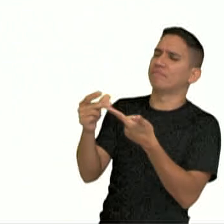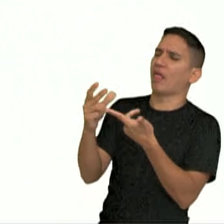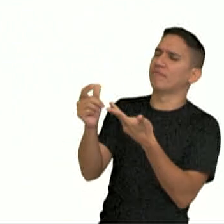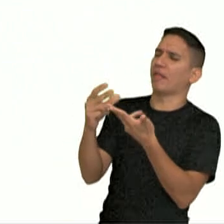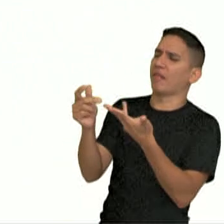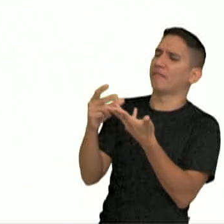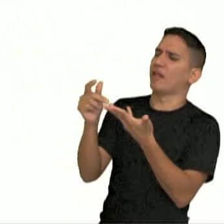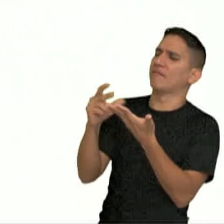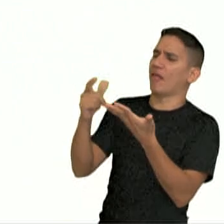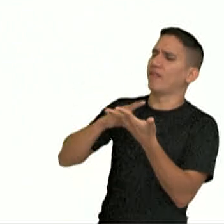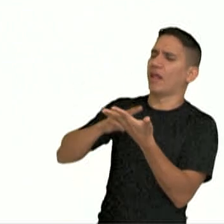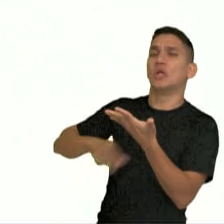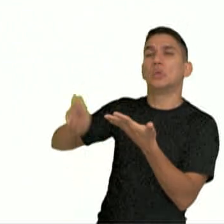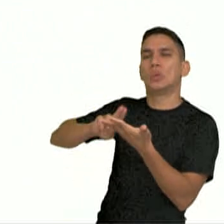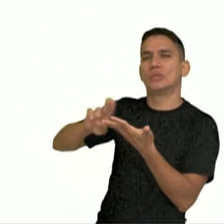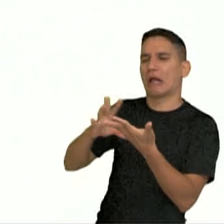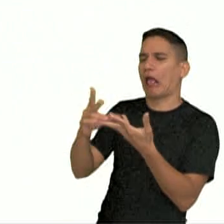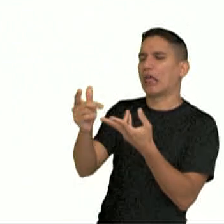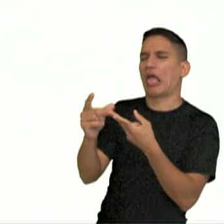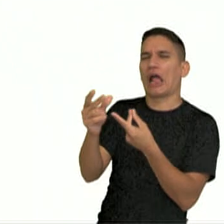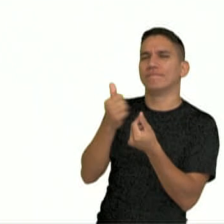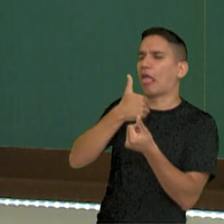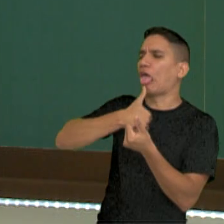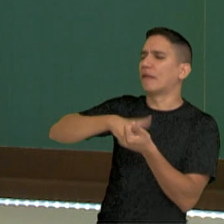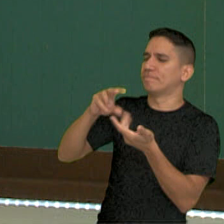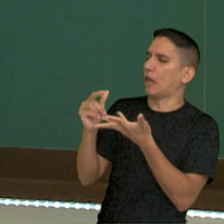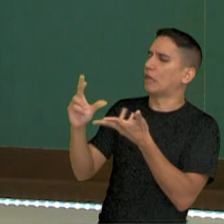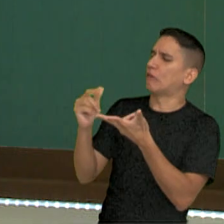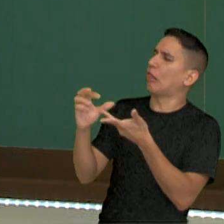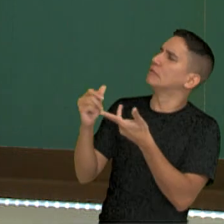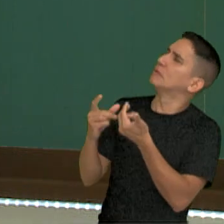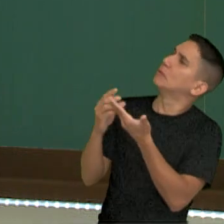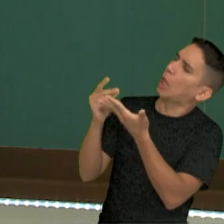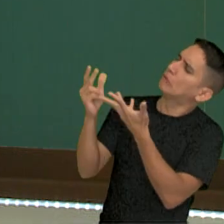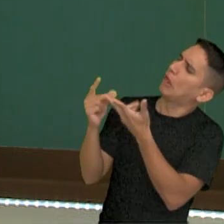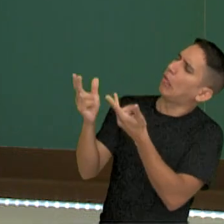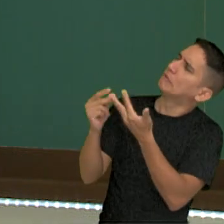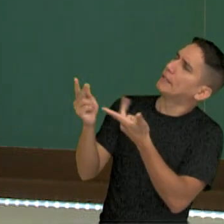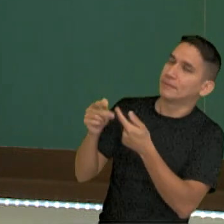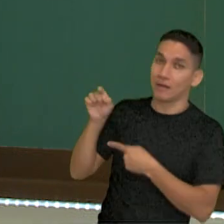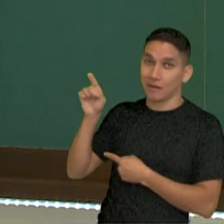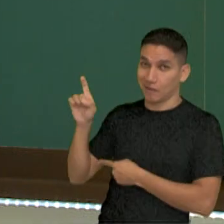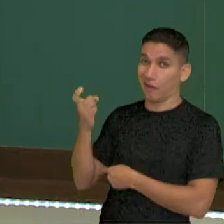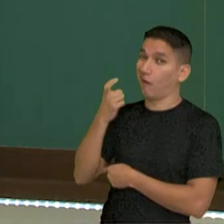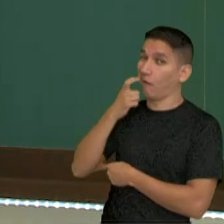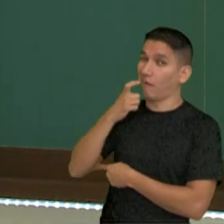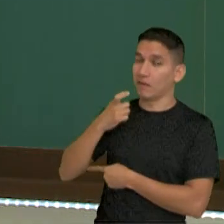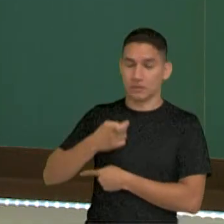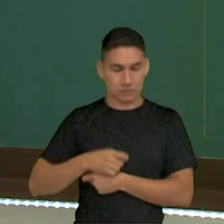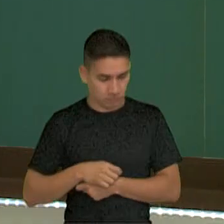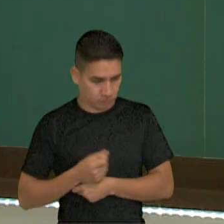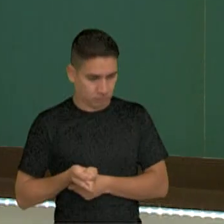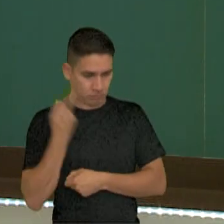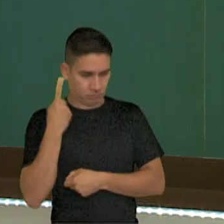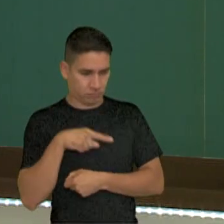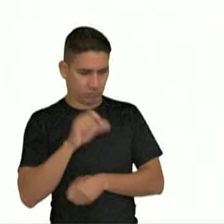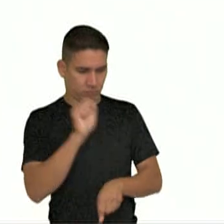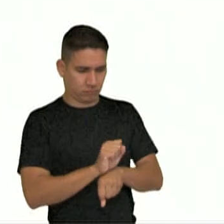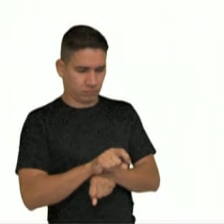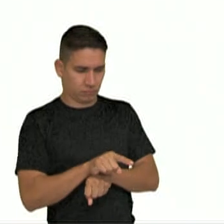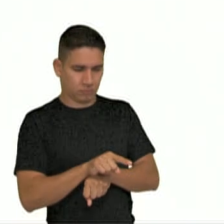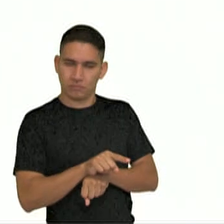molhados, com a ponta dos dedos molhados de saliva. O dentista, interrompe o gesto do